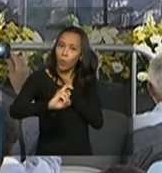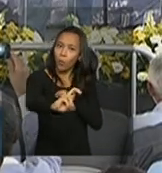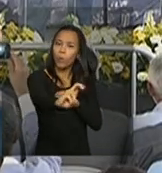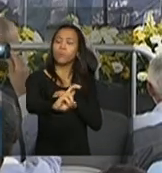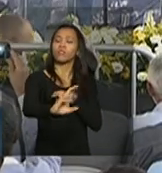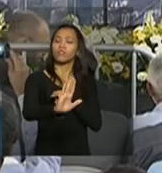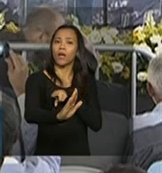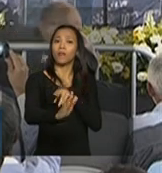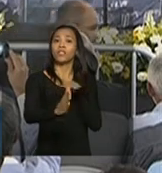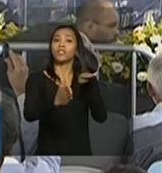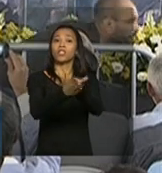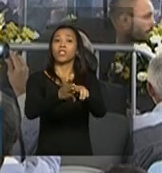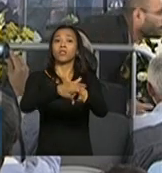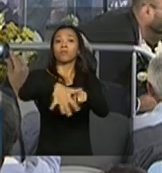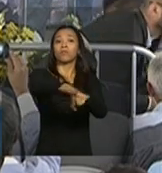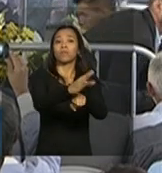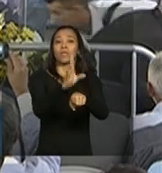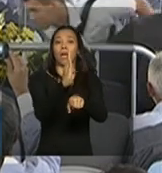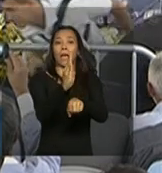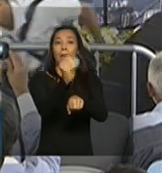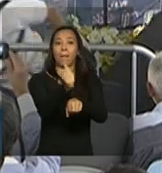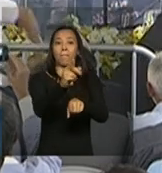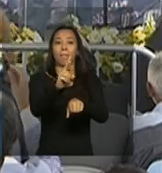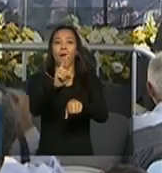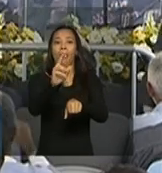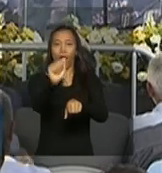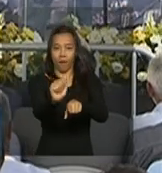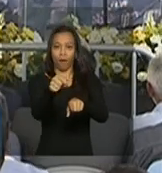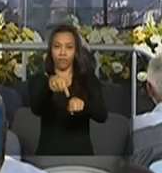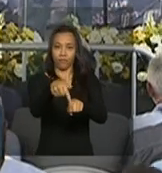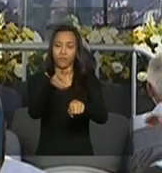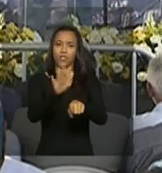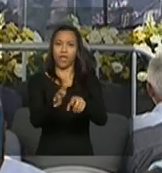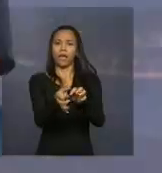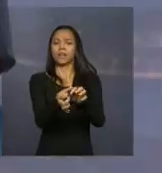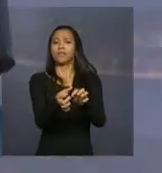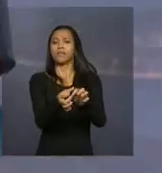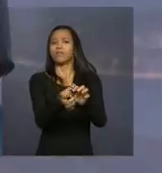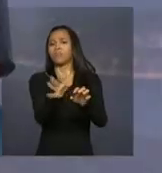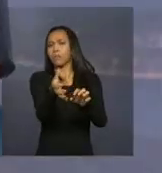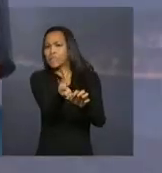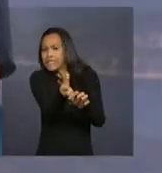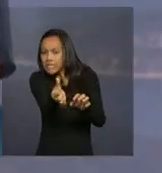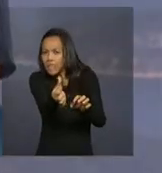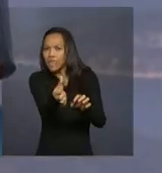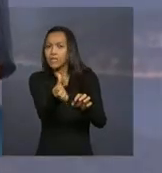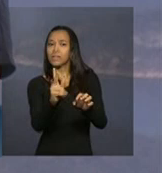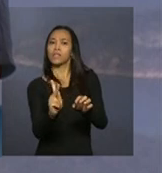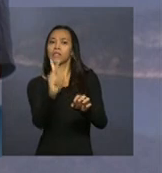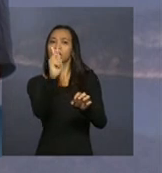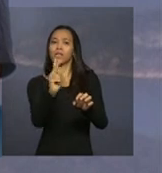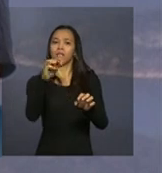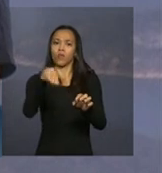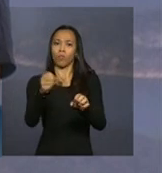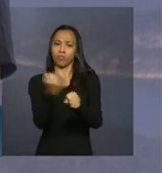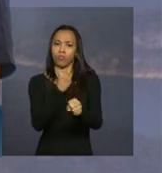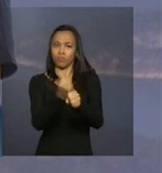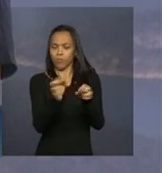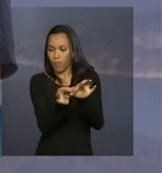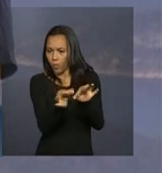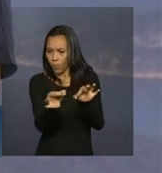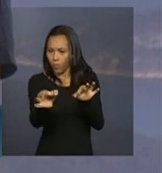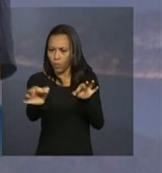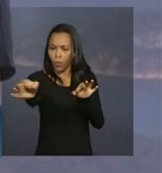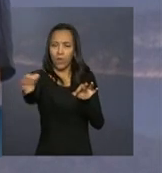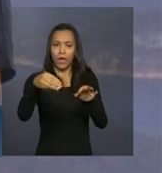perto da Barra da Tijuca, onde já está 6 quilômetros cavados ali e